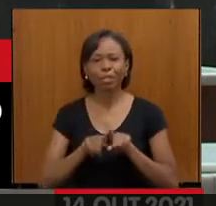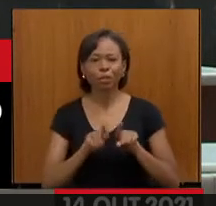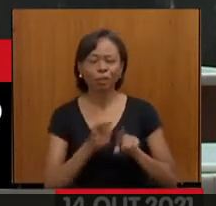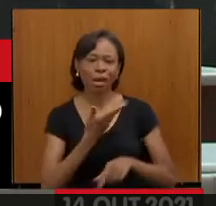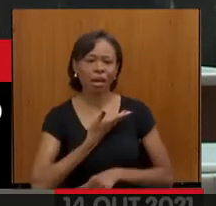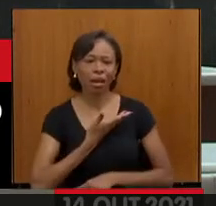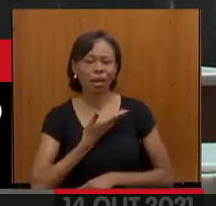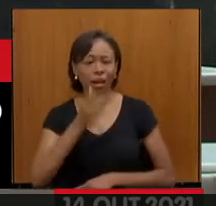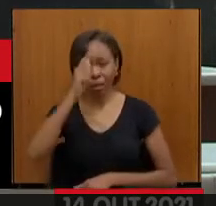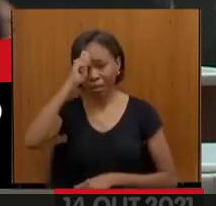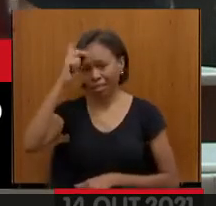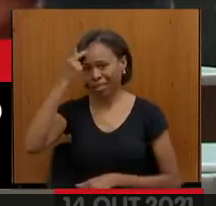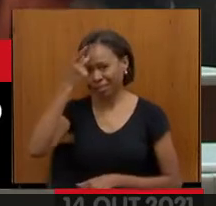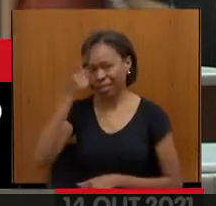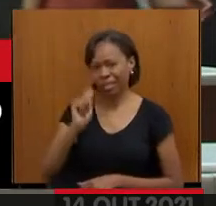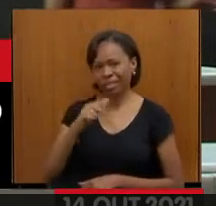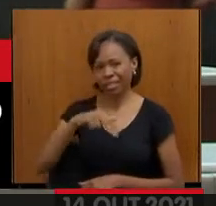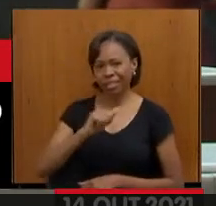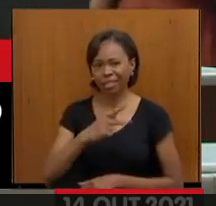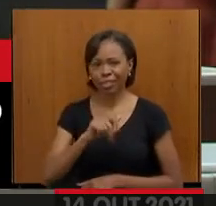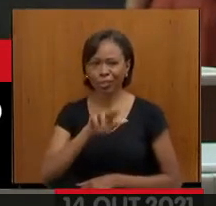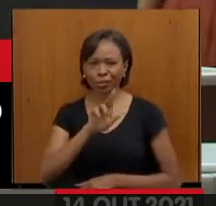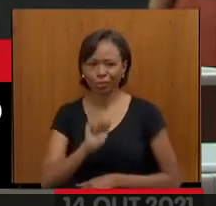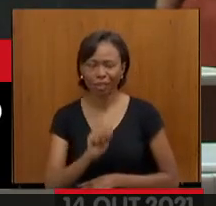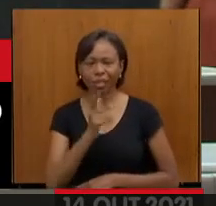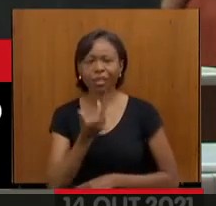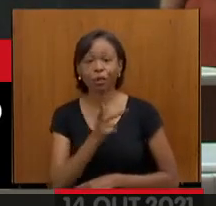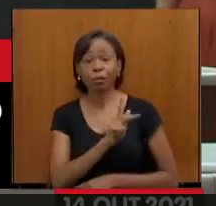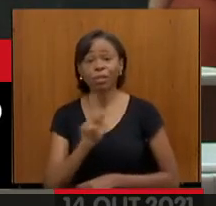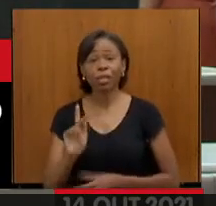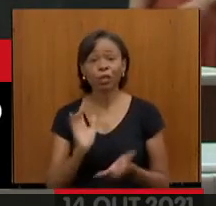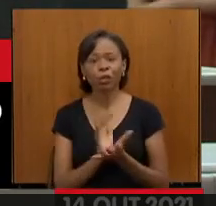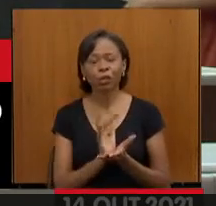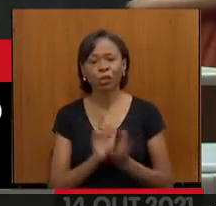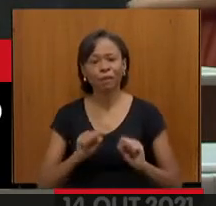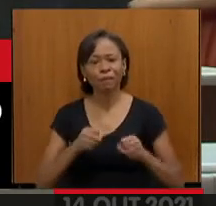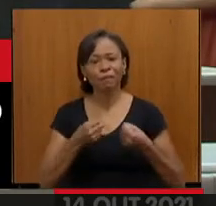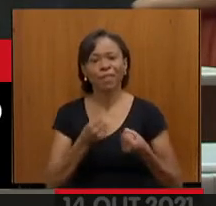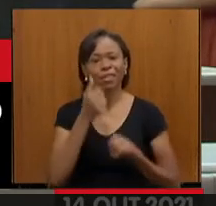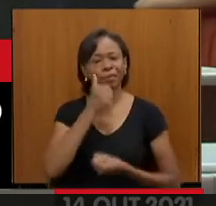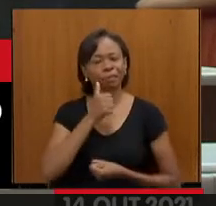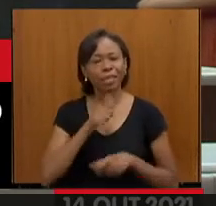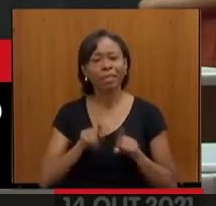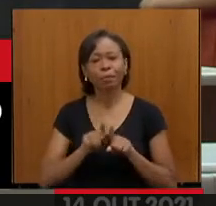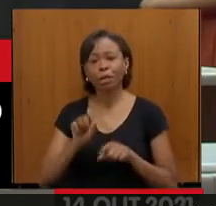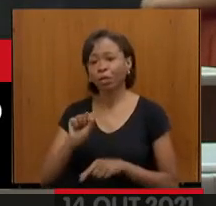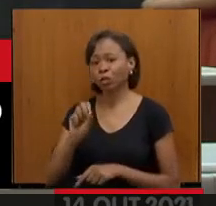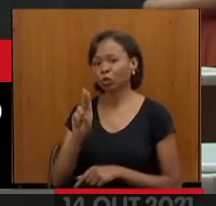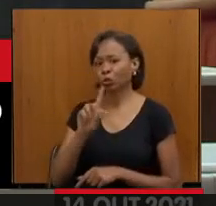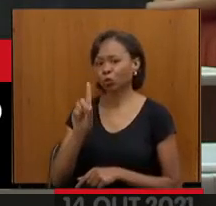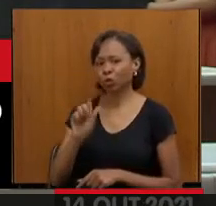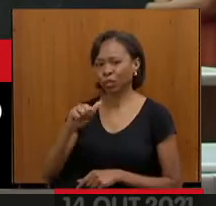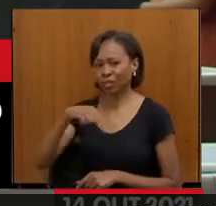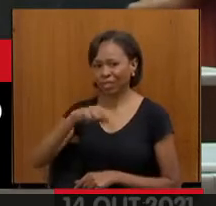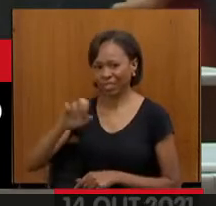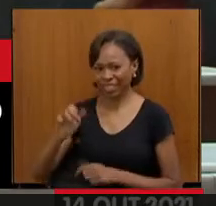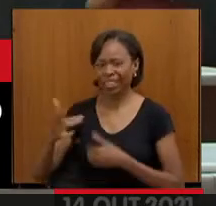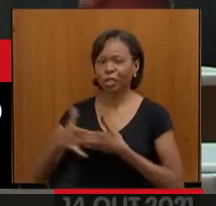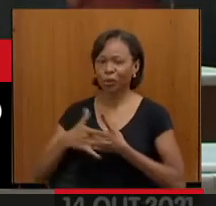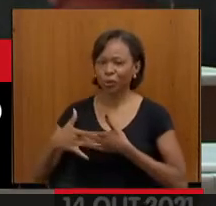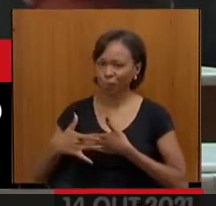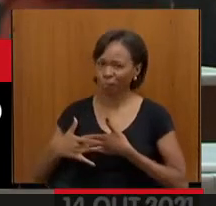colega, deputada Ana Paula Siqueira, presidente da Comissão de Defesa da Mulher, a senhora Suzane Serruia, que conosco